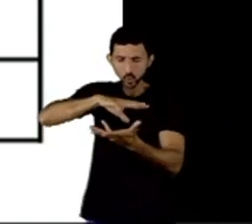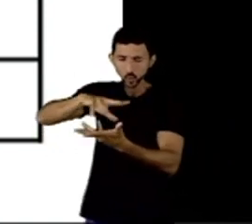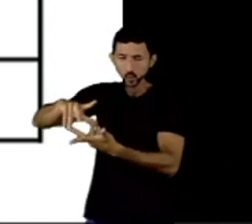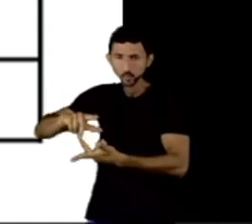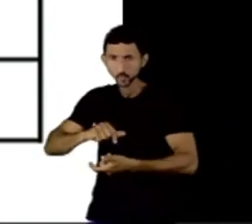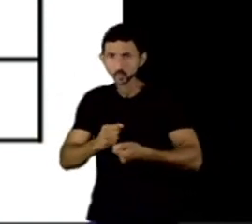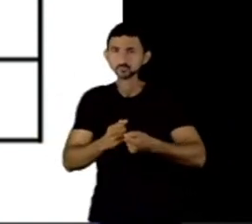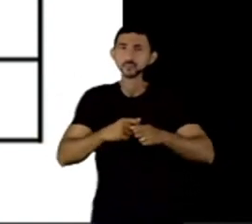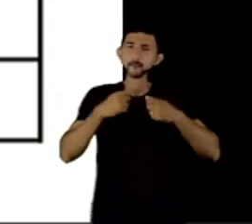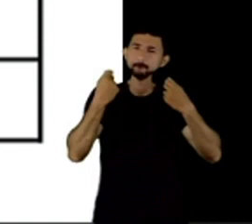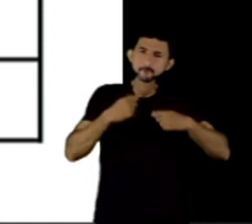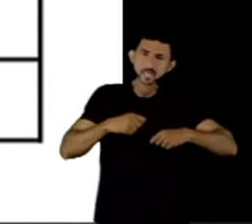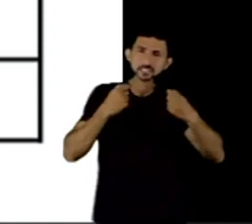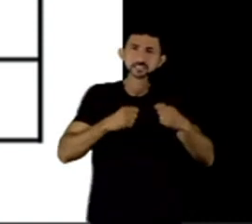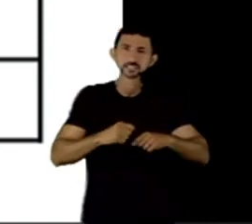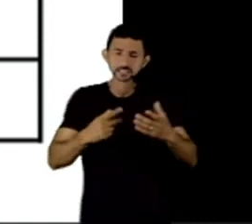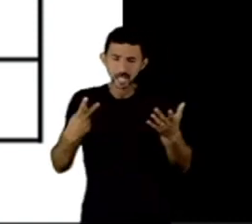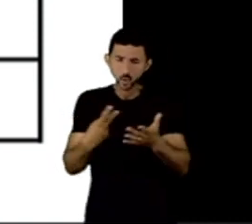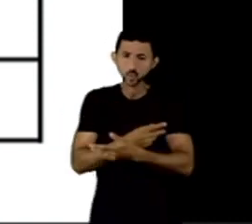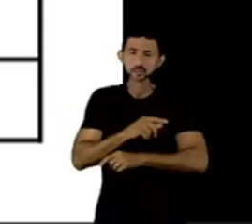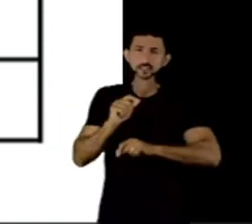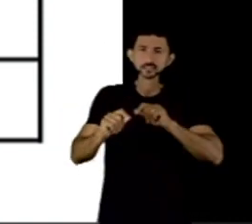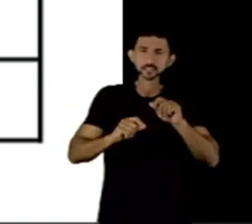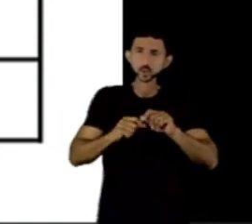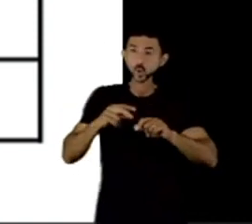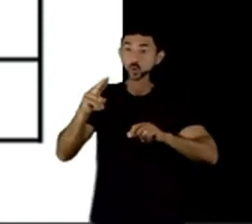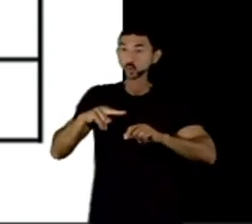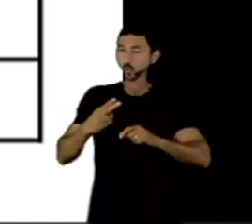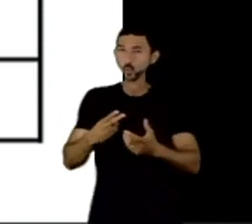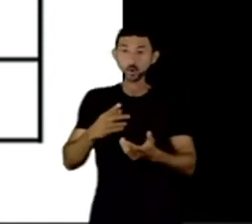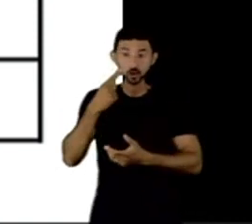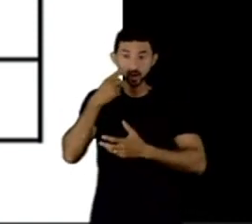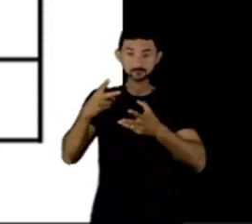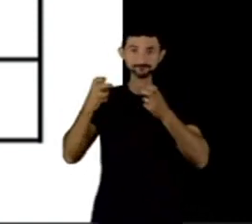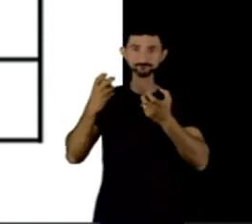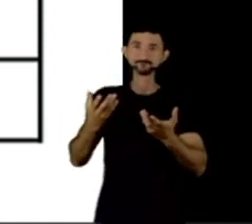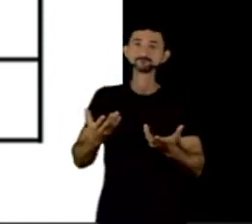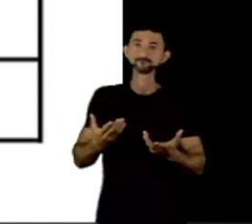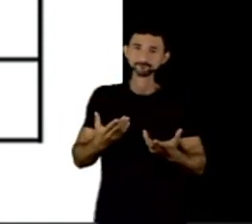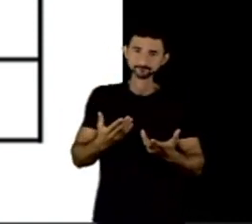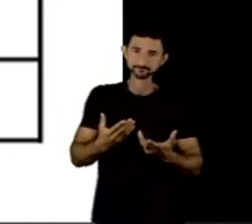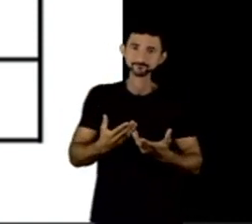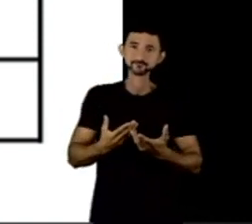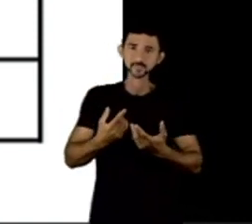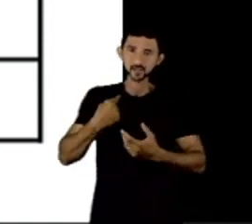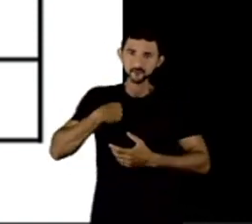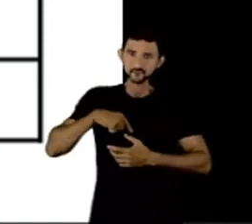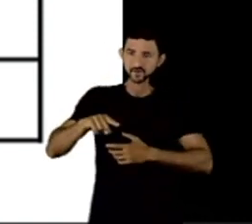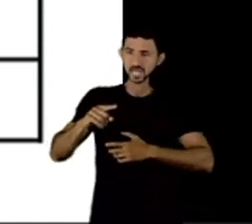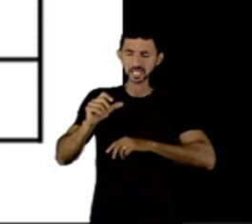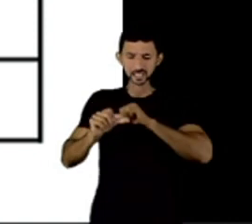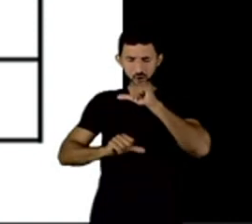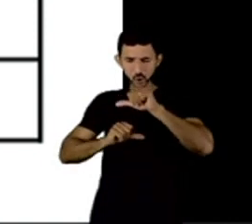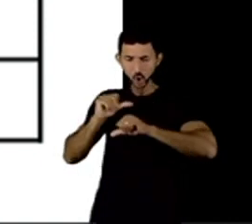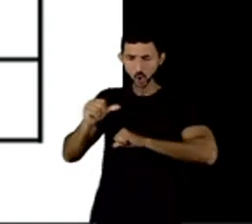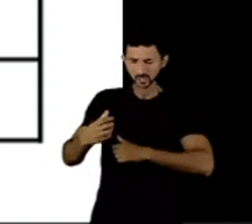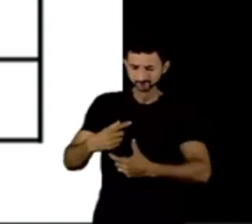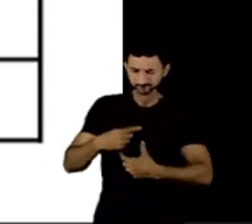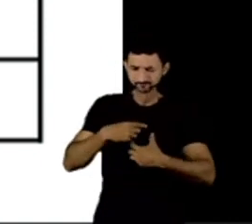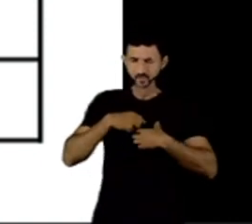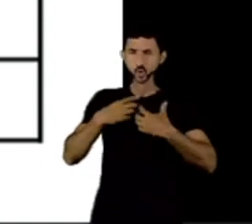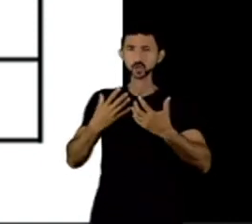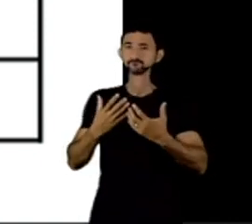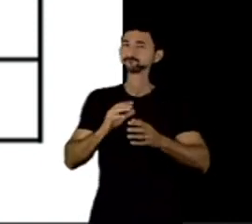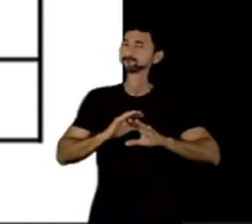você teve que lidar com situações que você nunca lidou antes e você sair disso sem ser tocado de